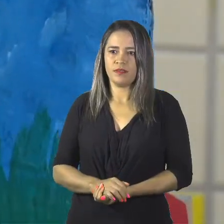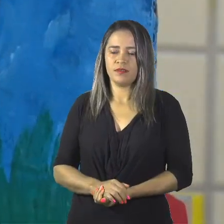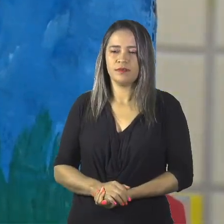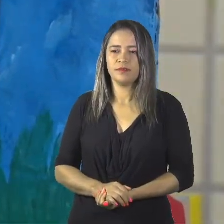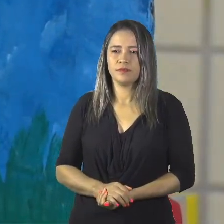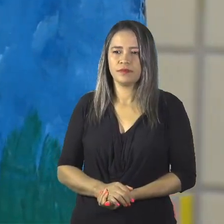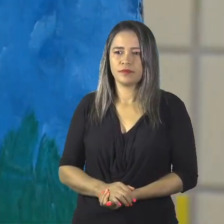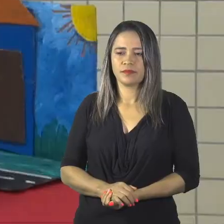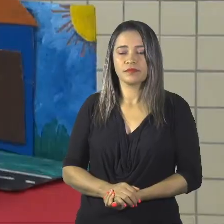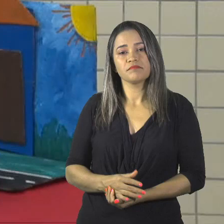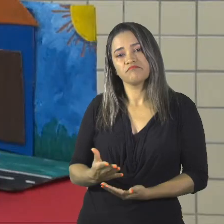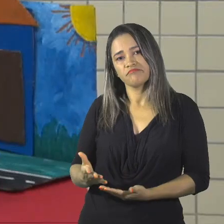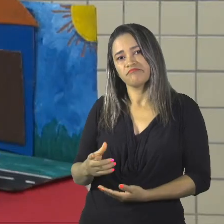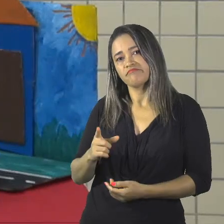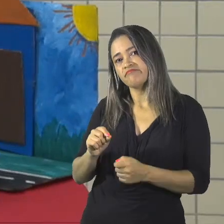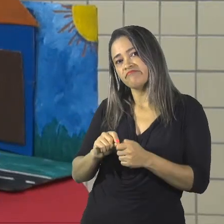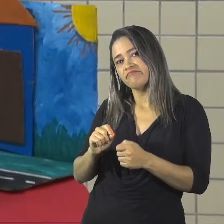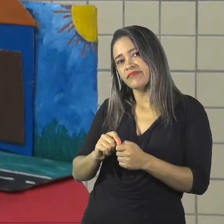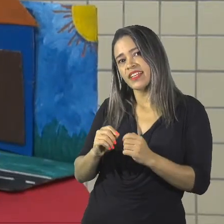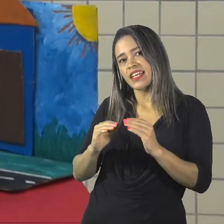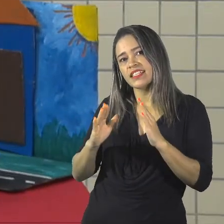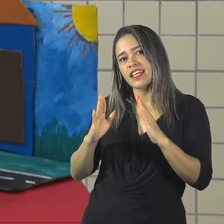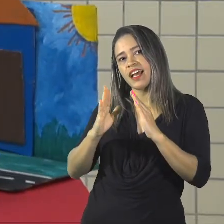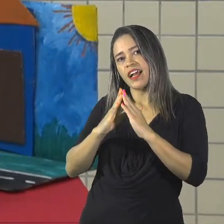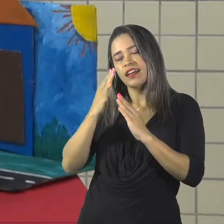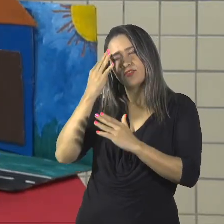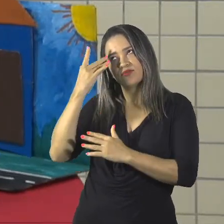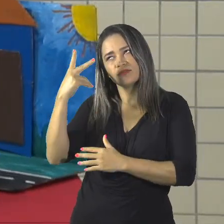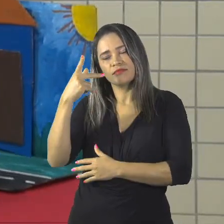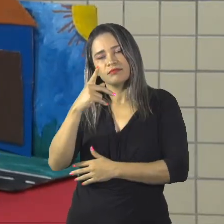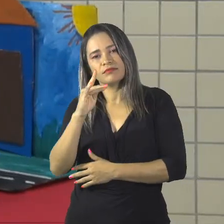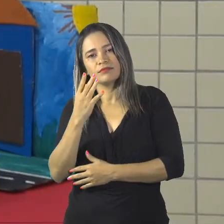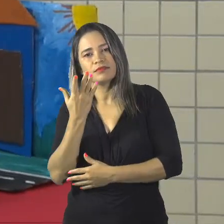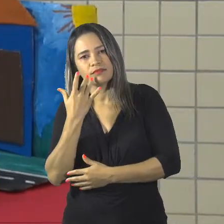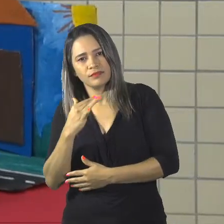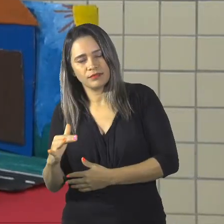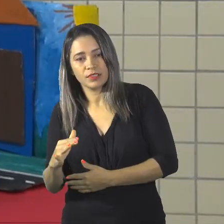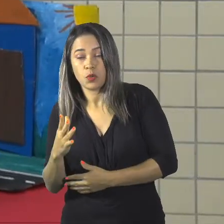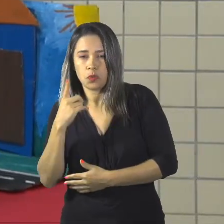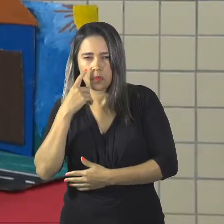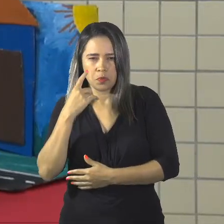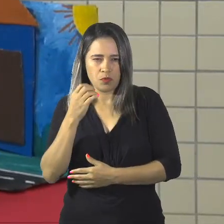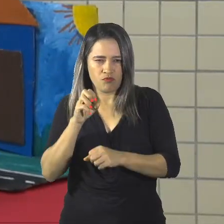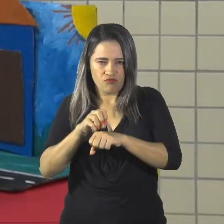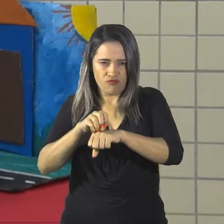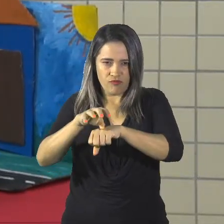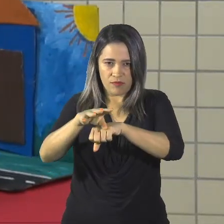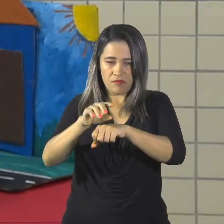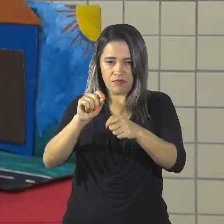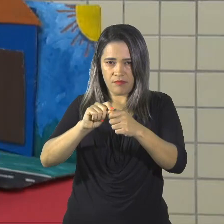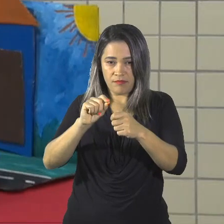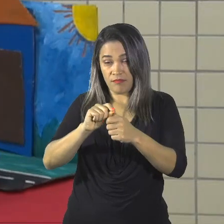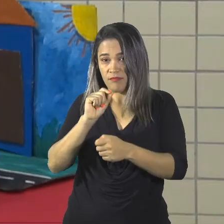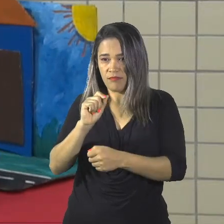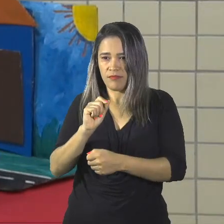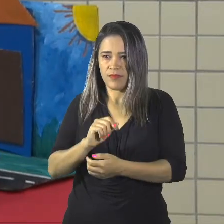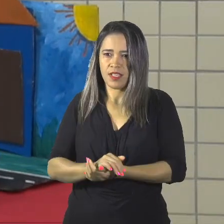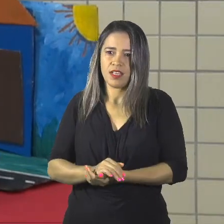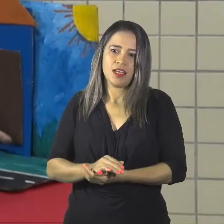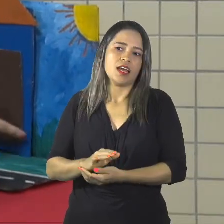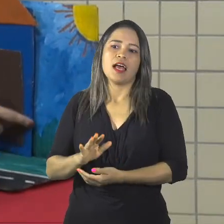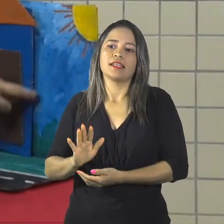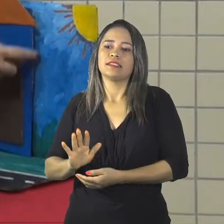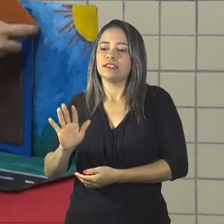Para poder formar a porta da casa dos sonhos da sua criança. Outra dica bem interessante que você também pode estar fazendo, é essa parte azul aqui,